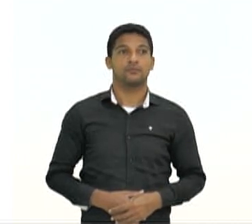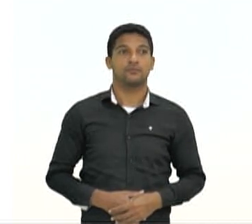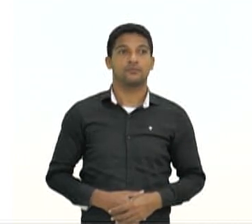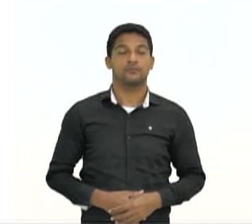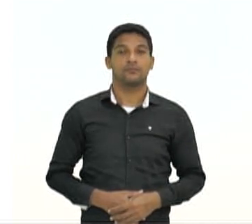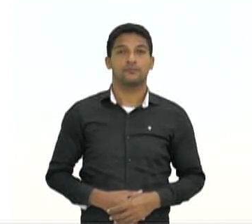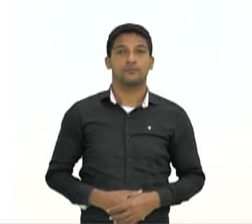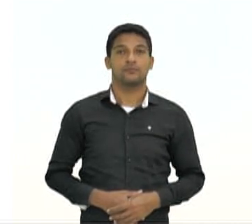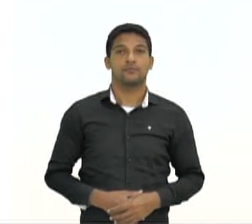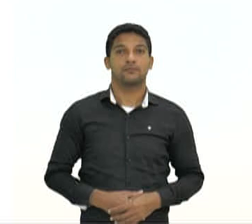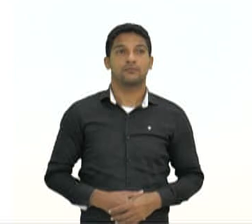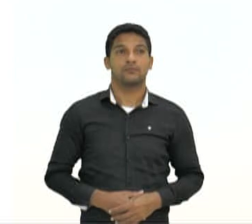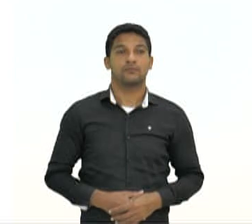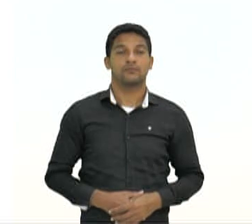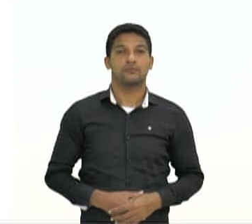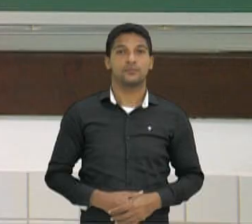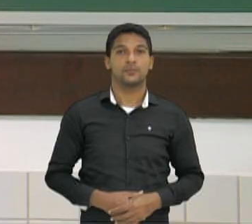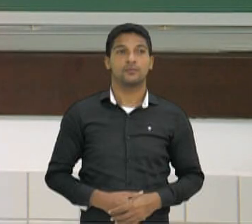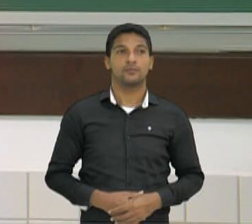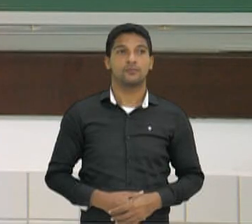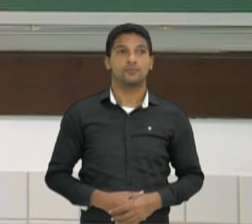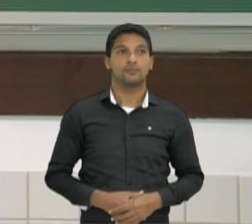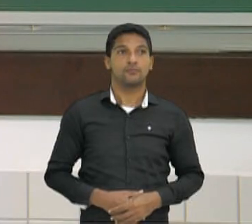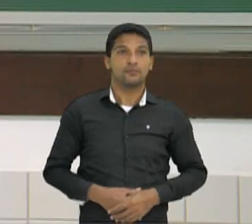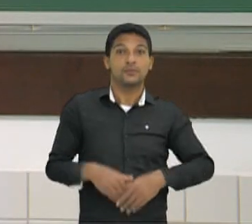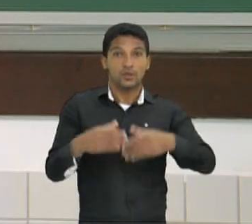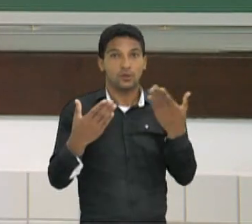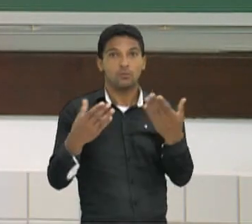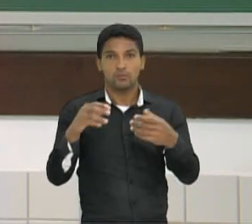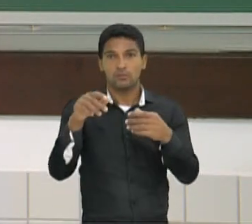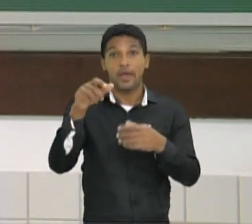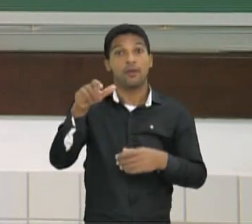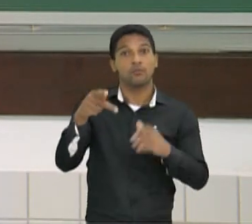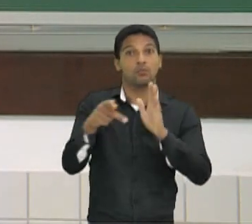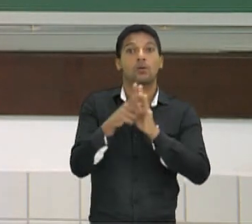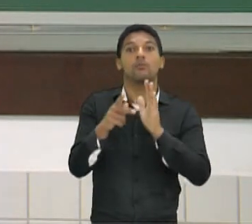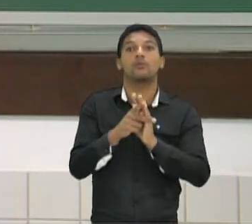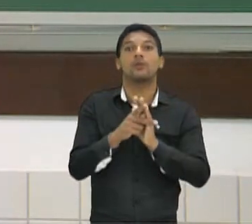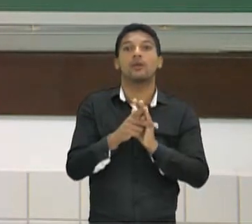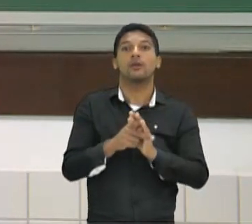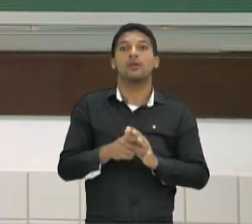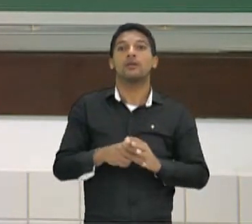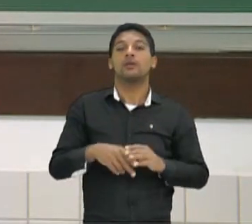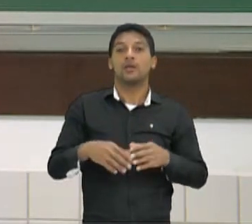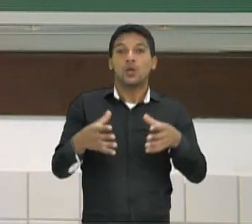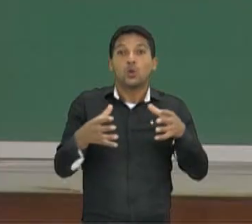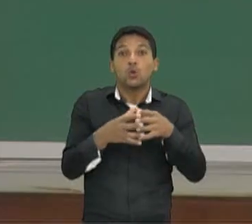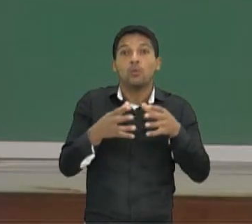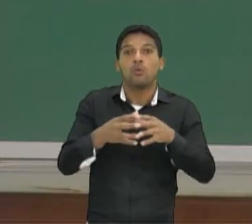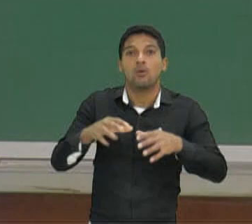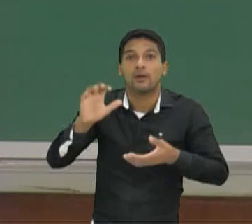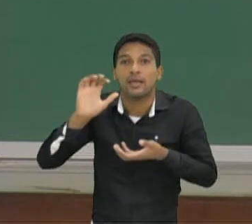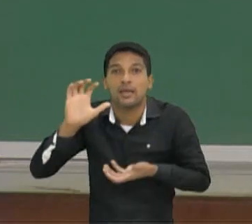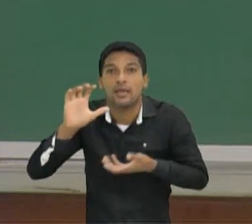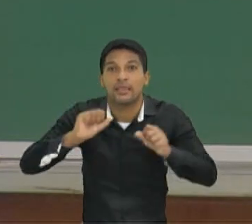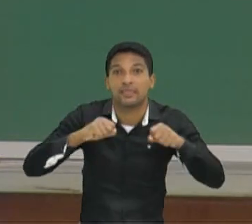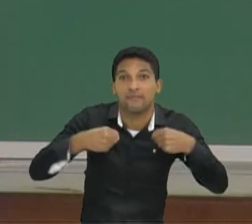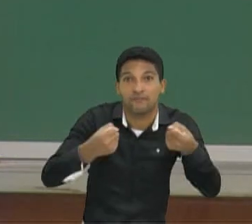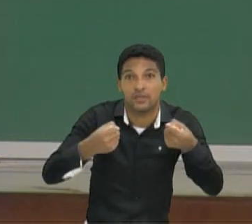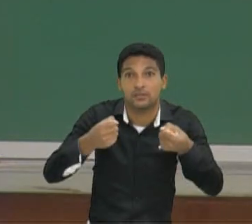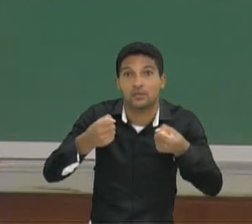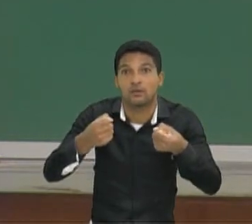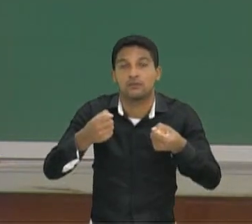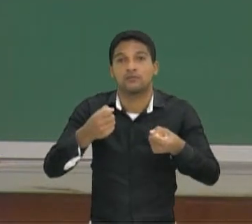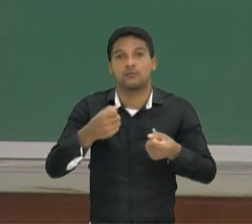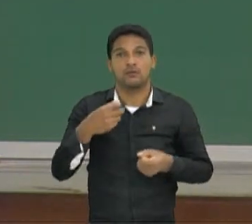por defender o lado esquerdo do outfield. Então, esses são os jogadores de defesa. Pode-se dizer que a figura de destaque é